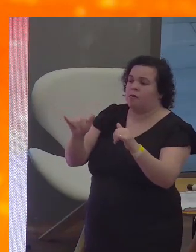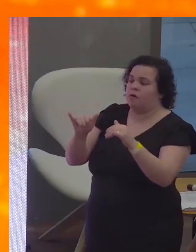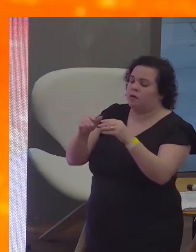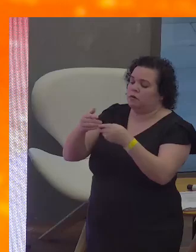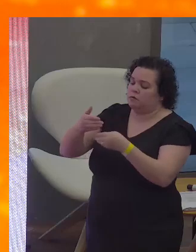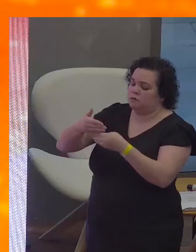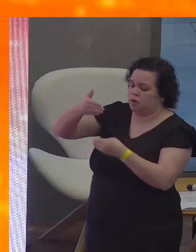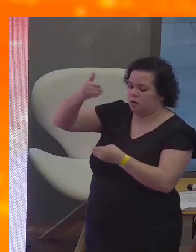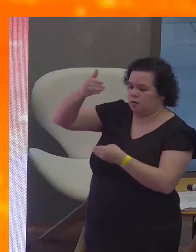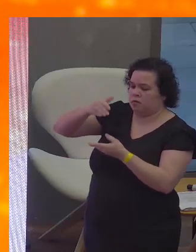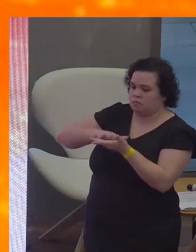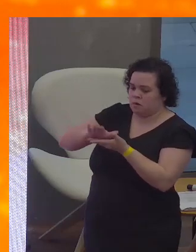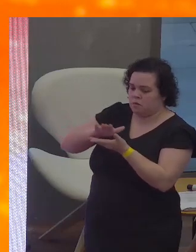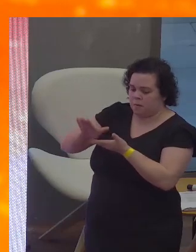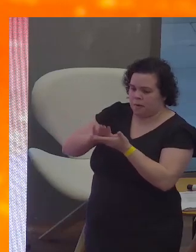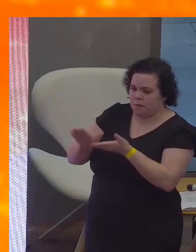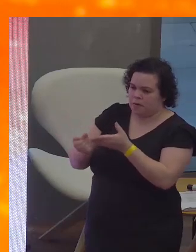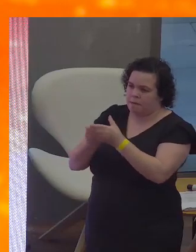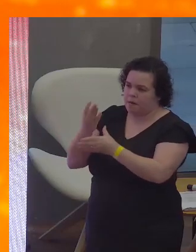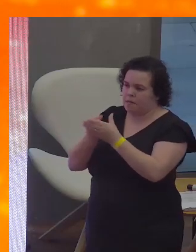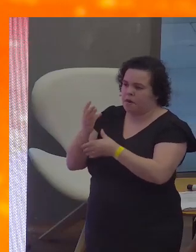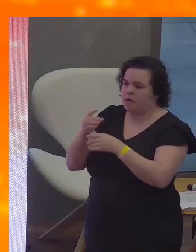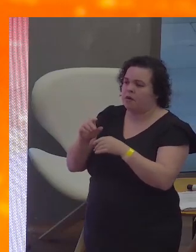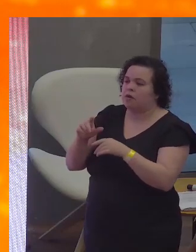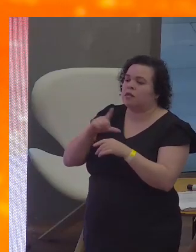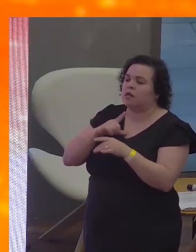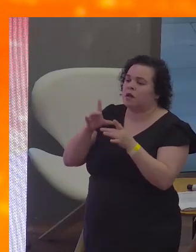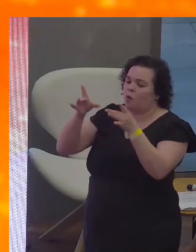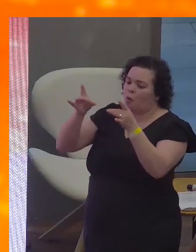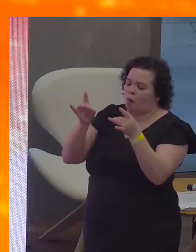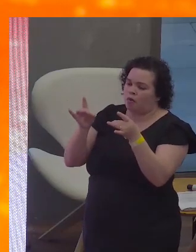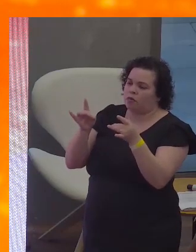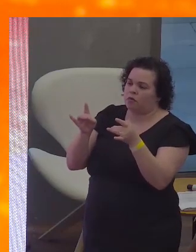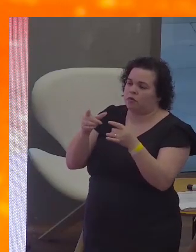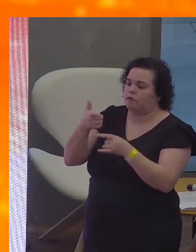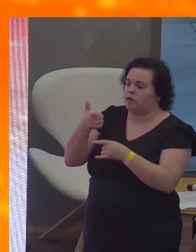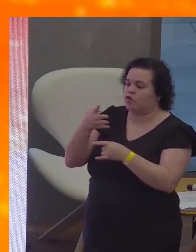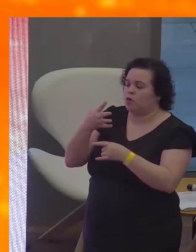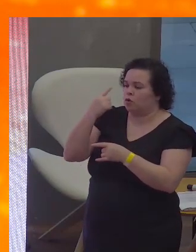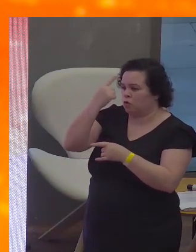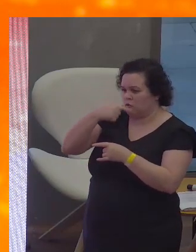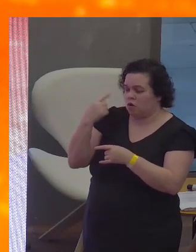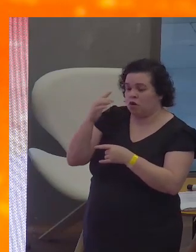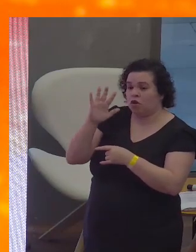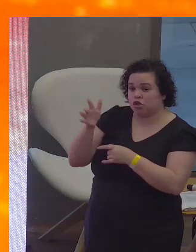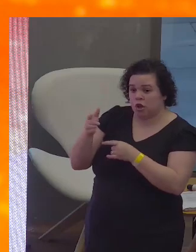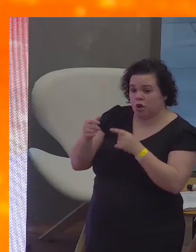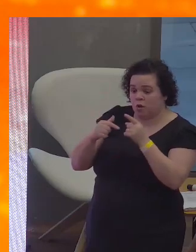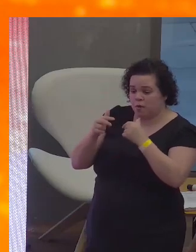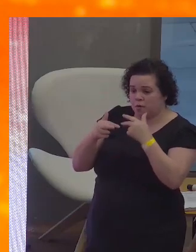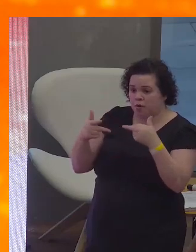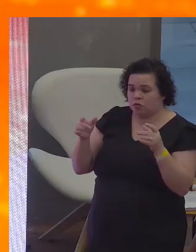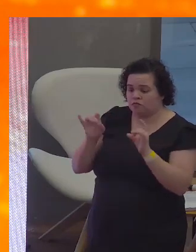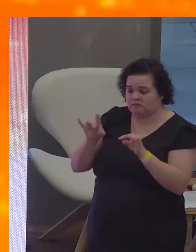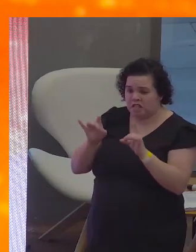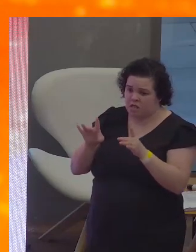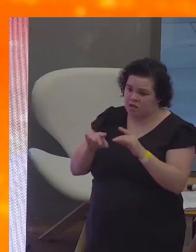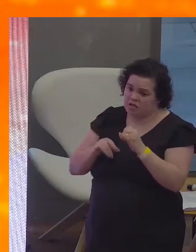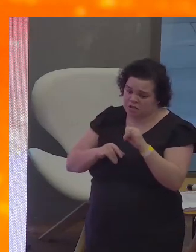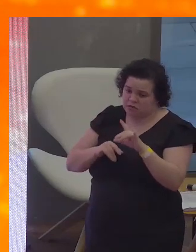de produção e uma foto de um rótulo, em 24 horas você já está com um produto no mercado, se quiser,